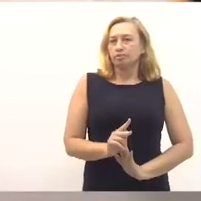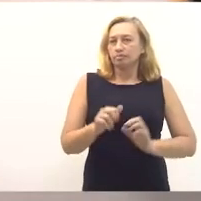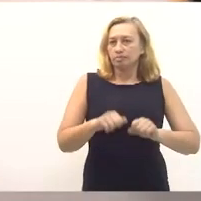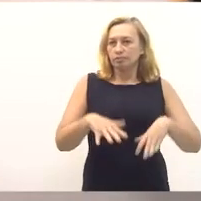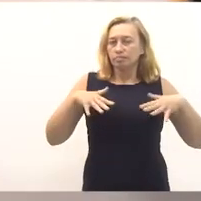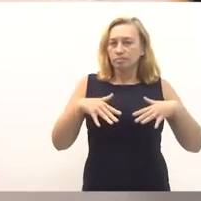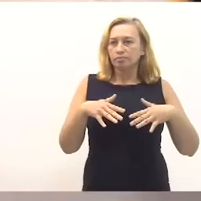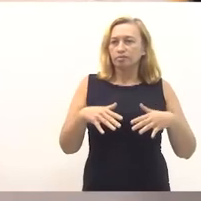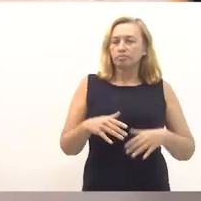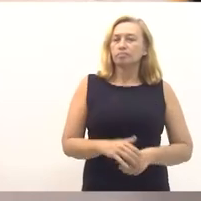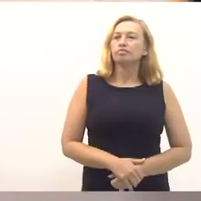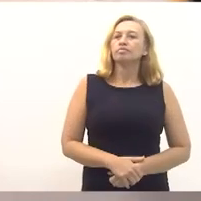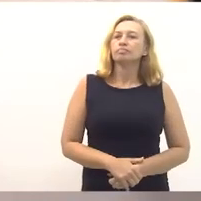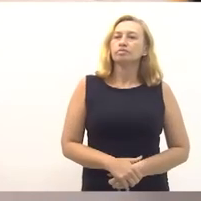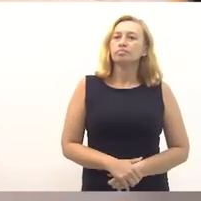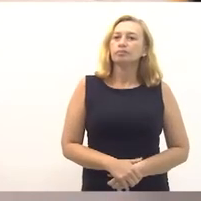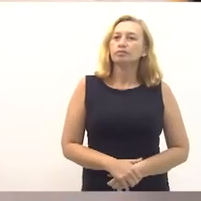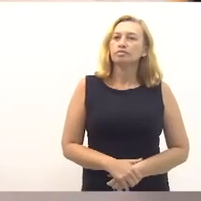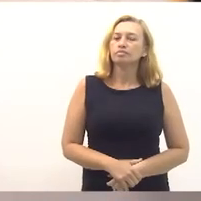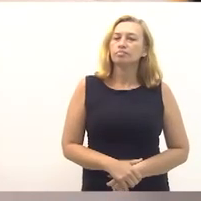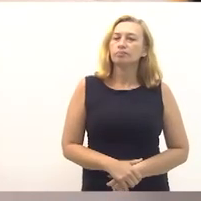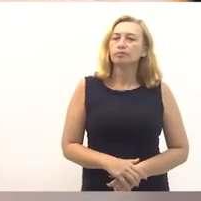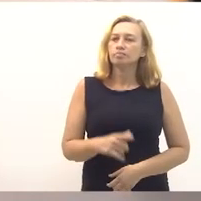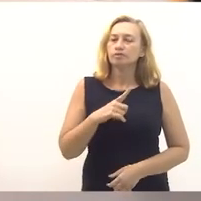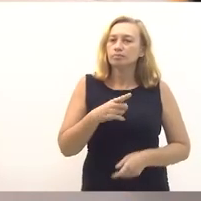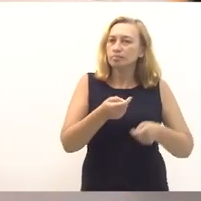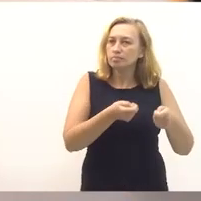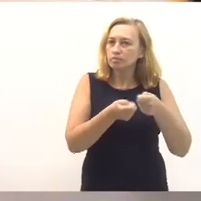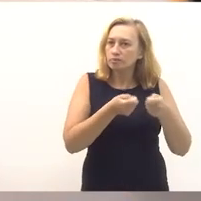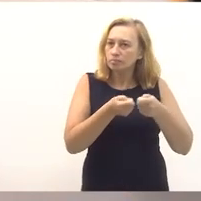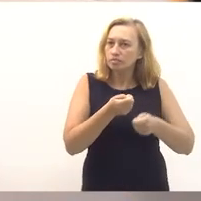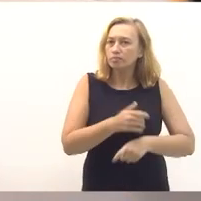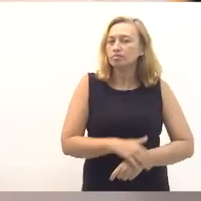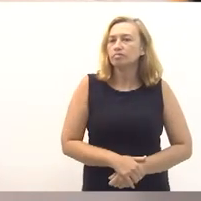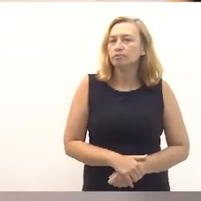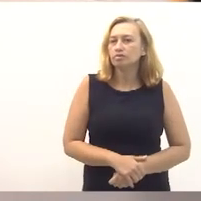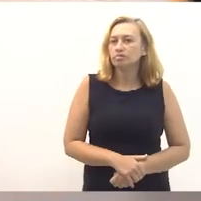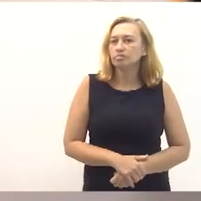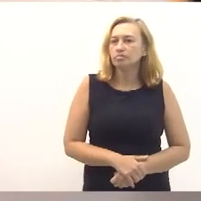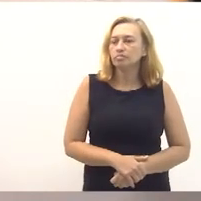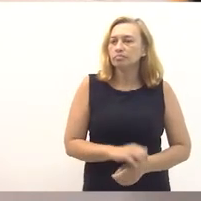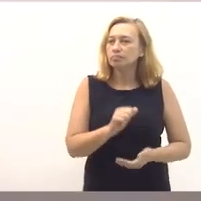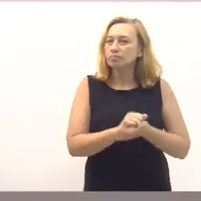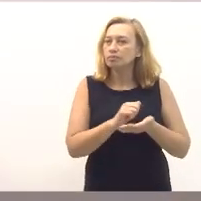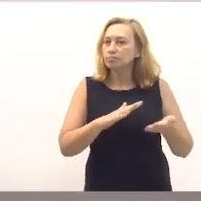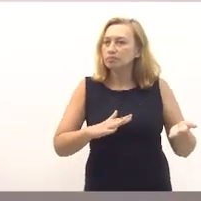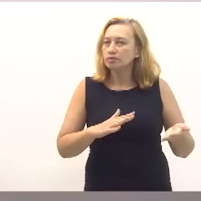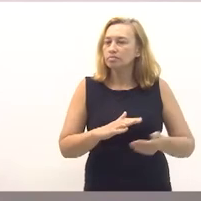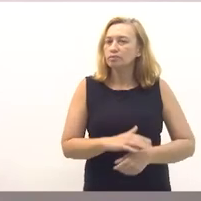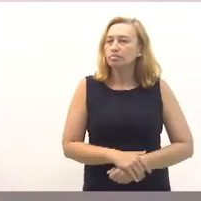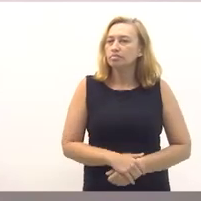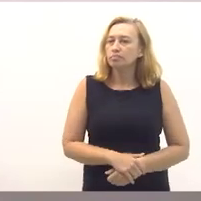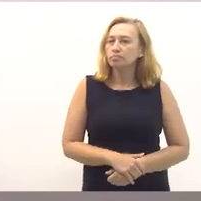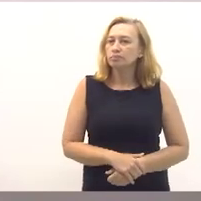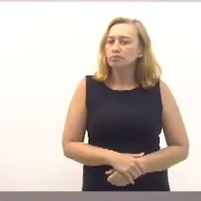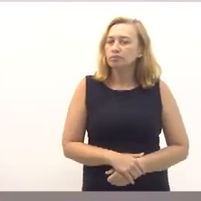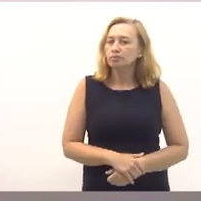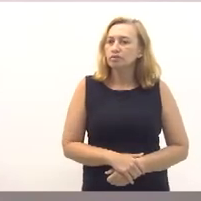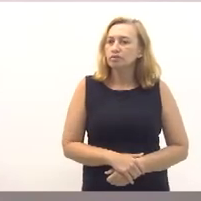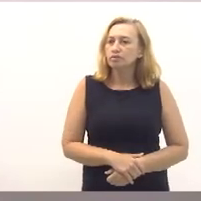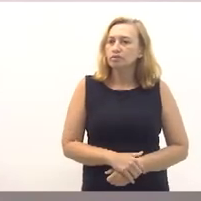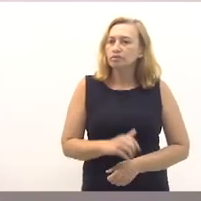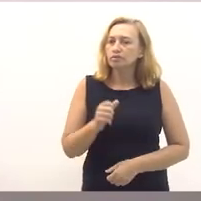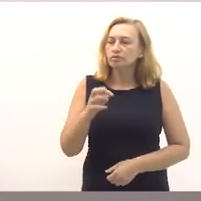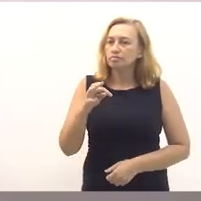percebam que quando se há um controle é da atividade do agente